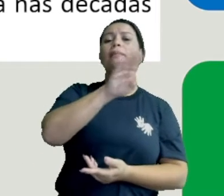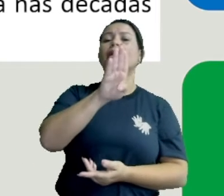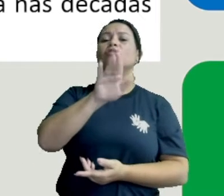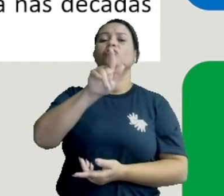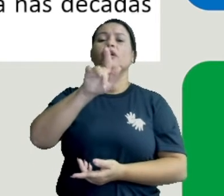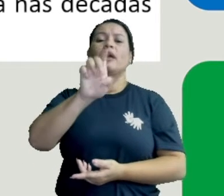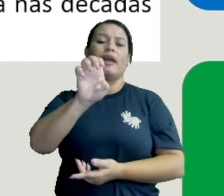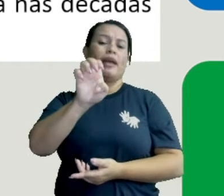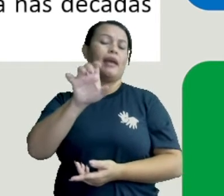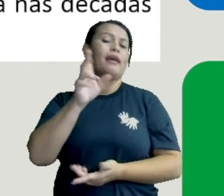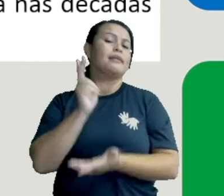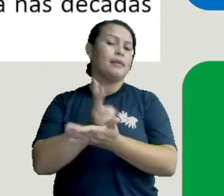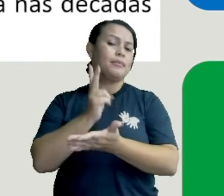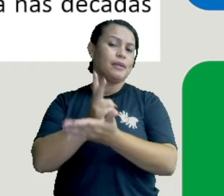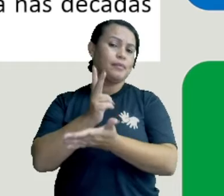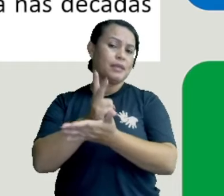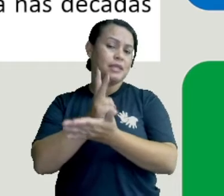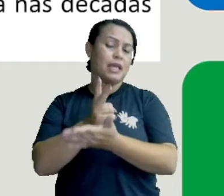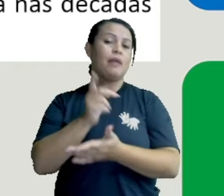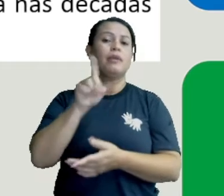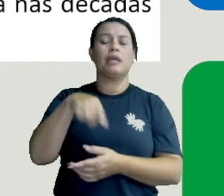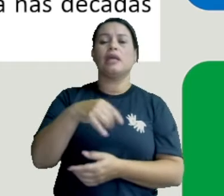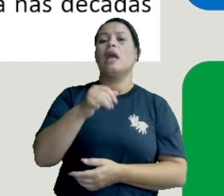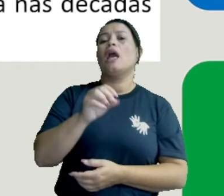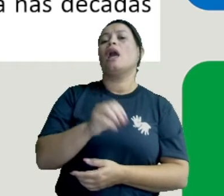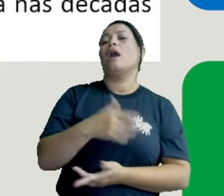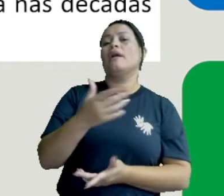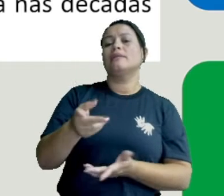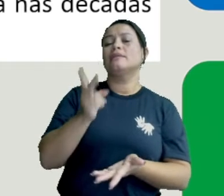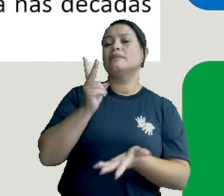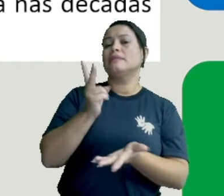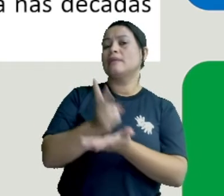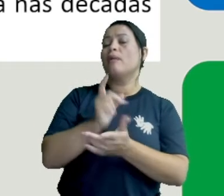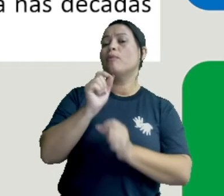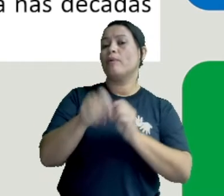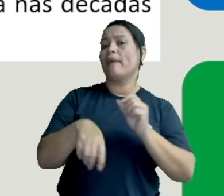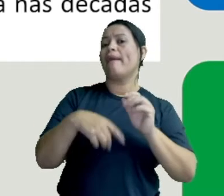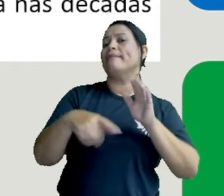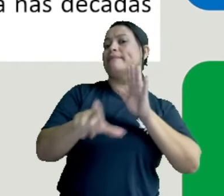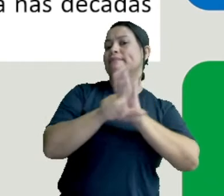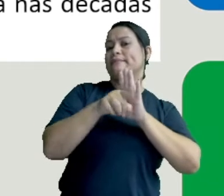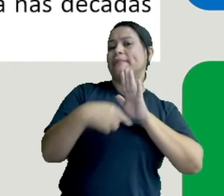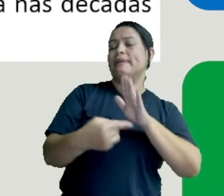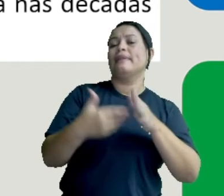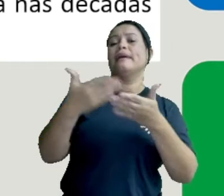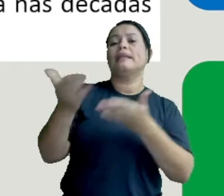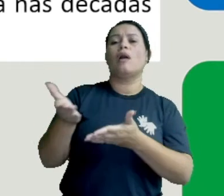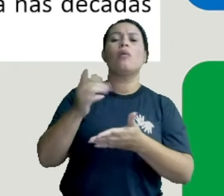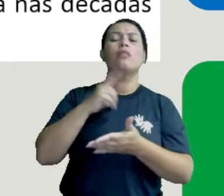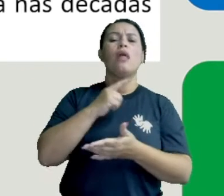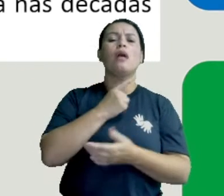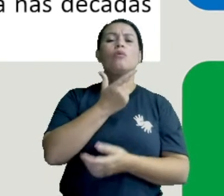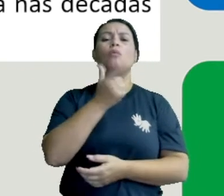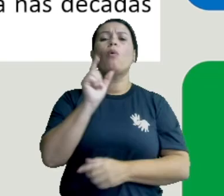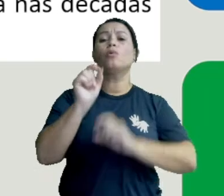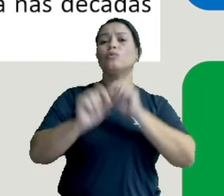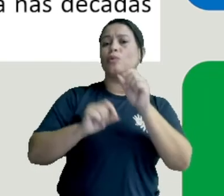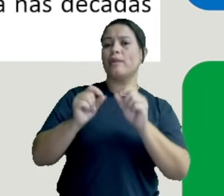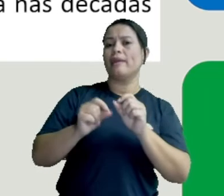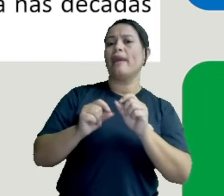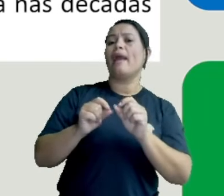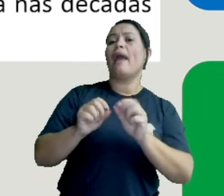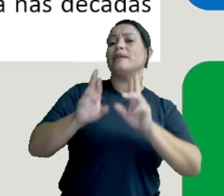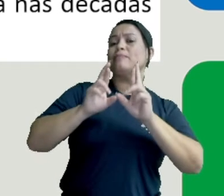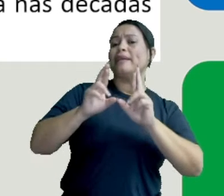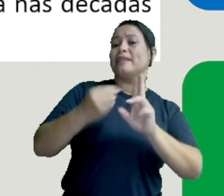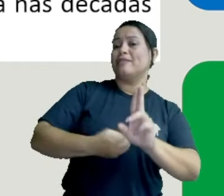é feito pelo IBGE, né, o órgão oficial para essa finalidade. Um outro aspecto importante daqui tratado seria sobre a